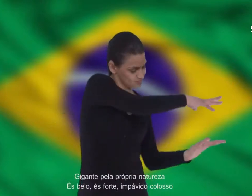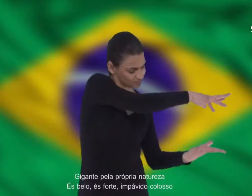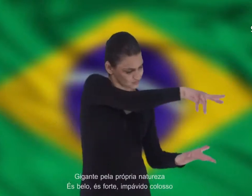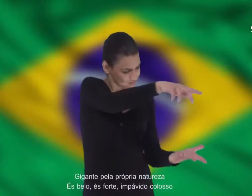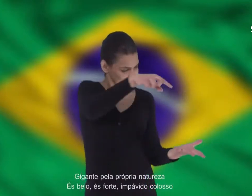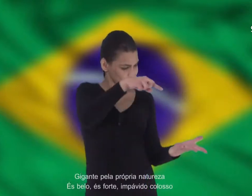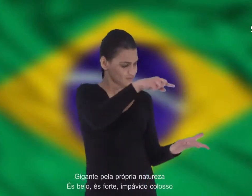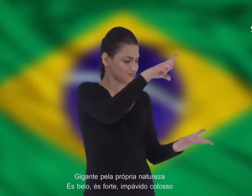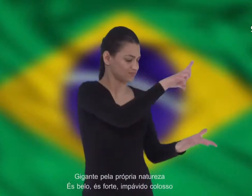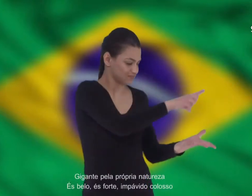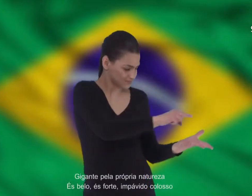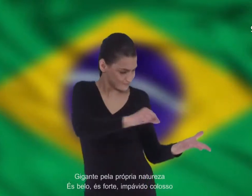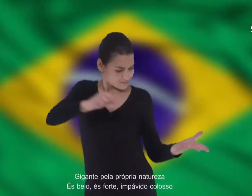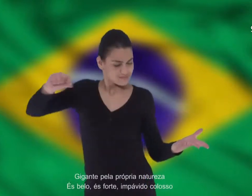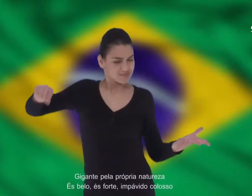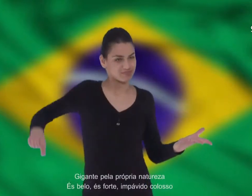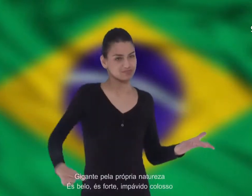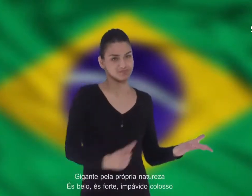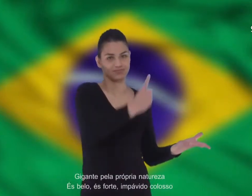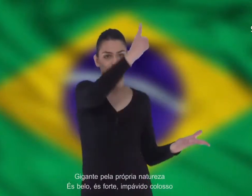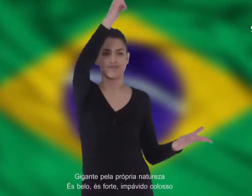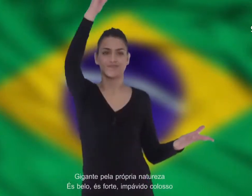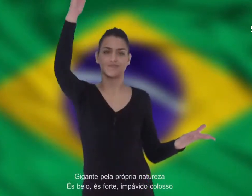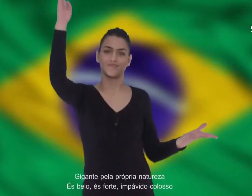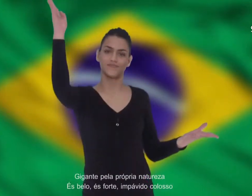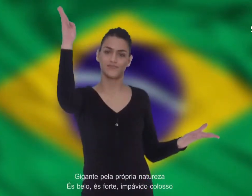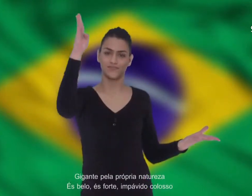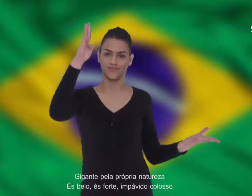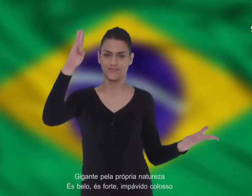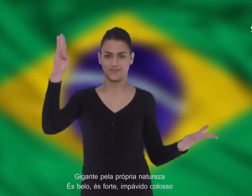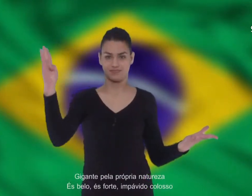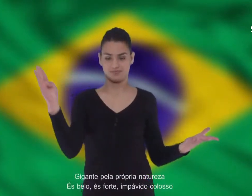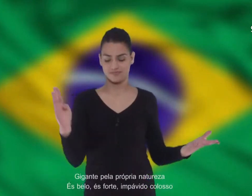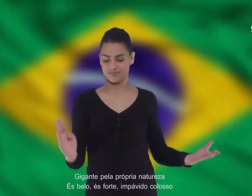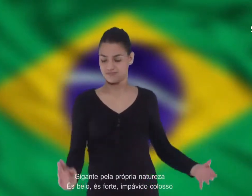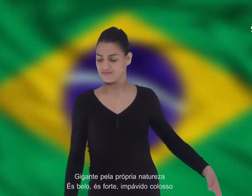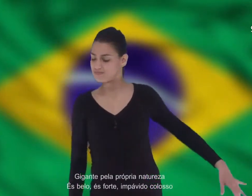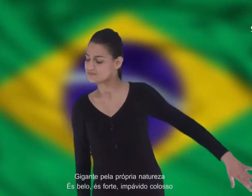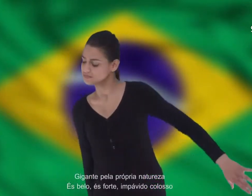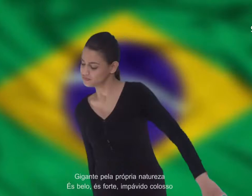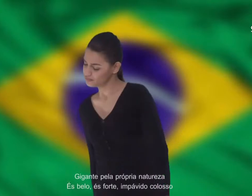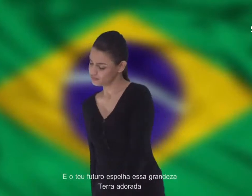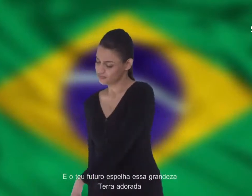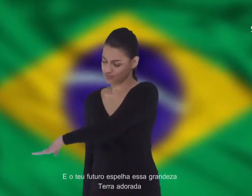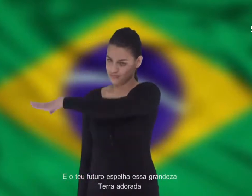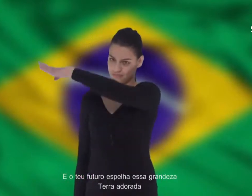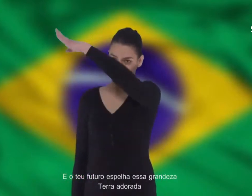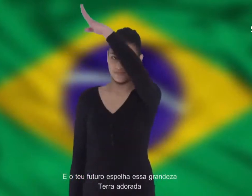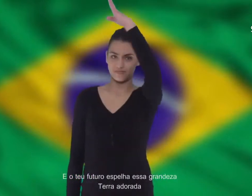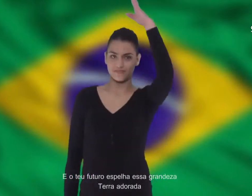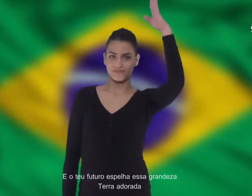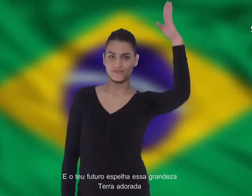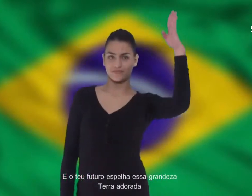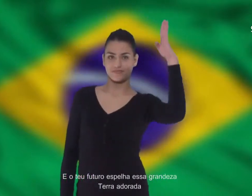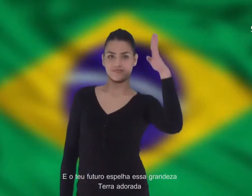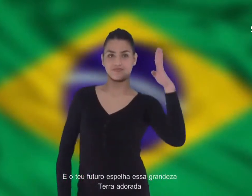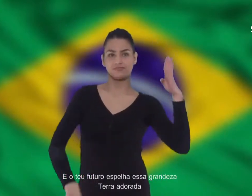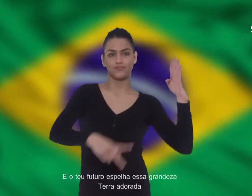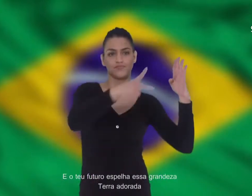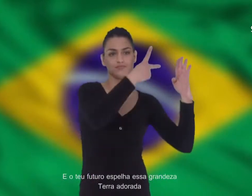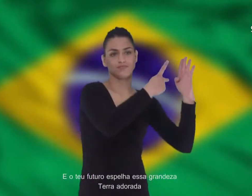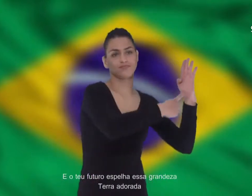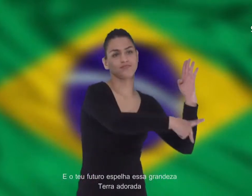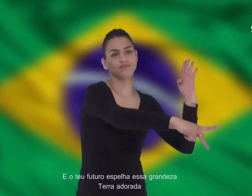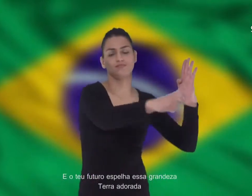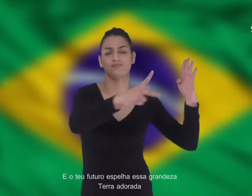própria natureza, és bela, és forte, pague do colosso. E o teu futuro